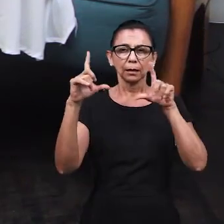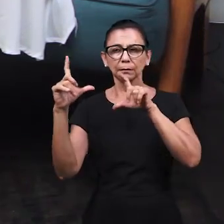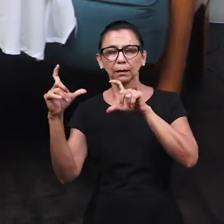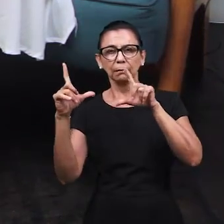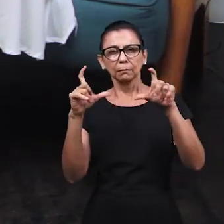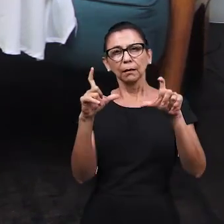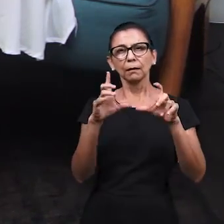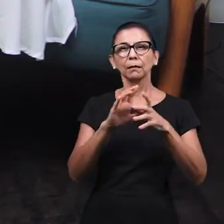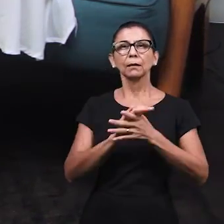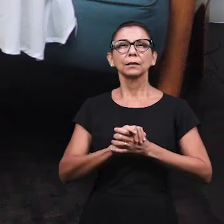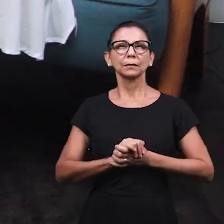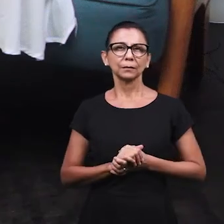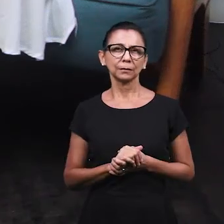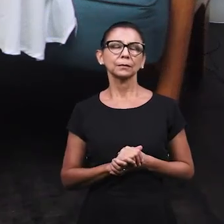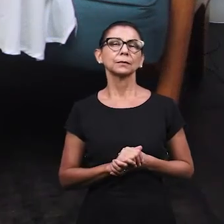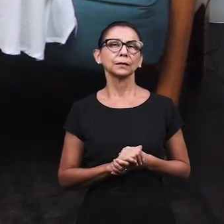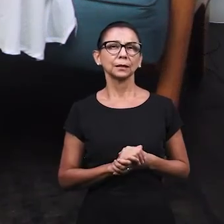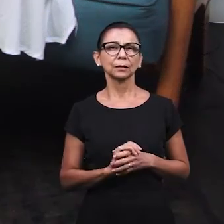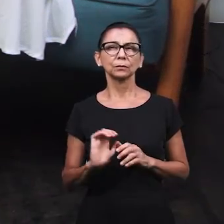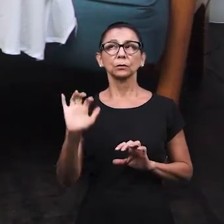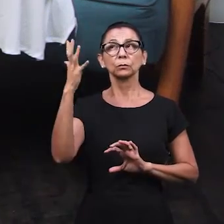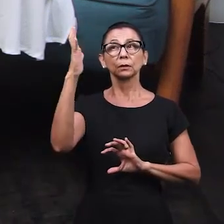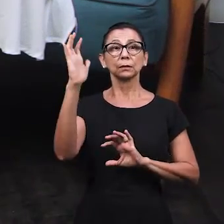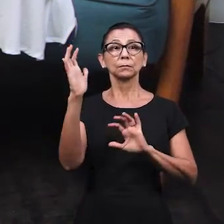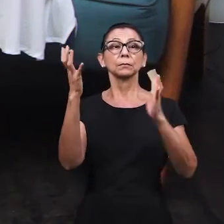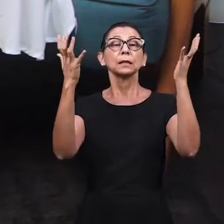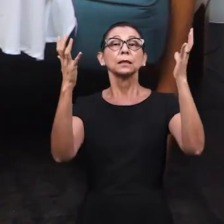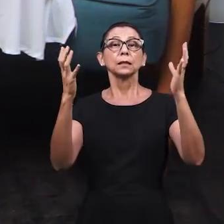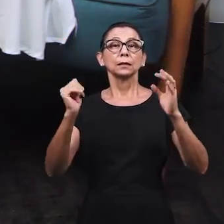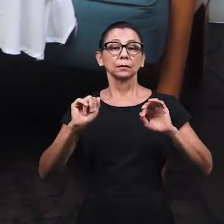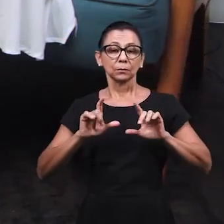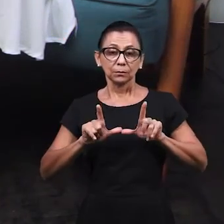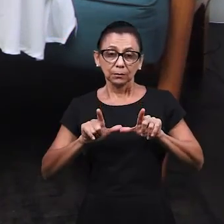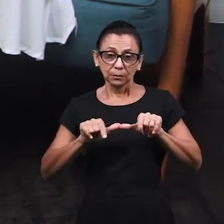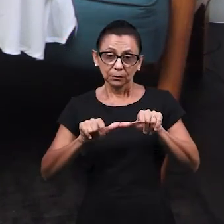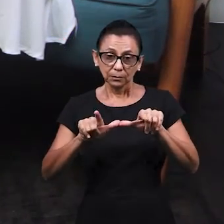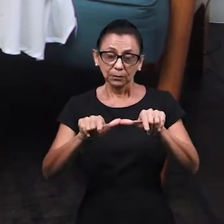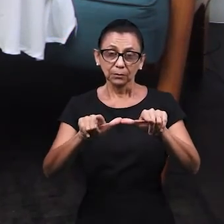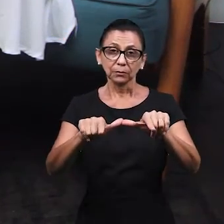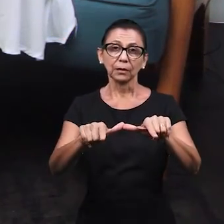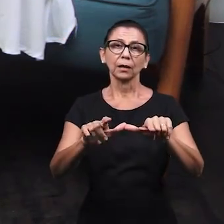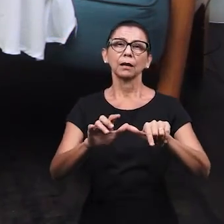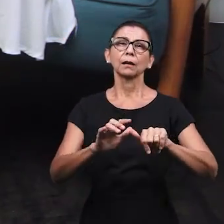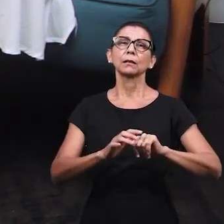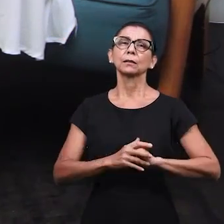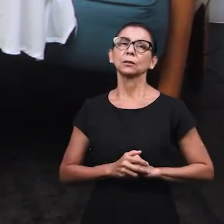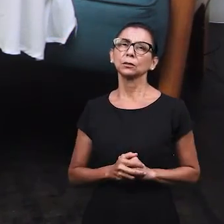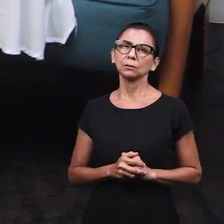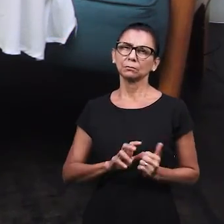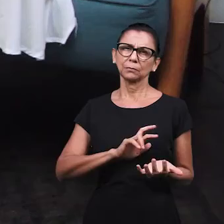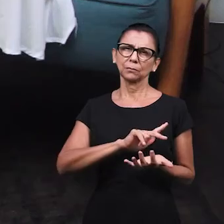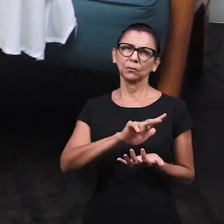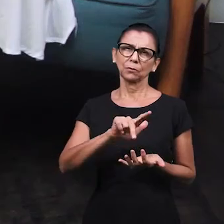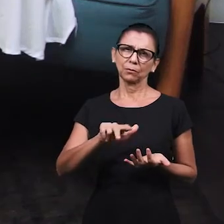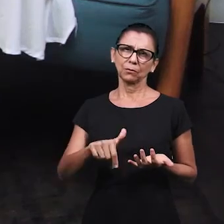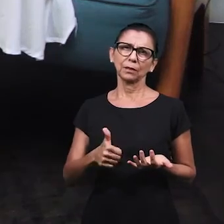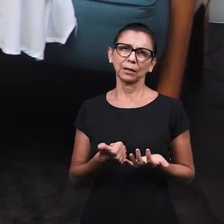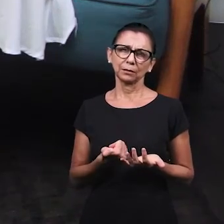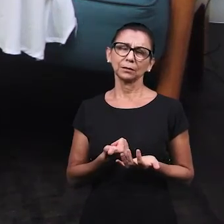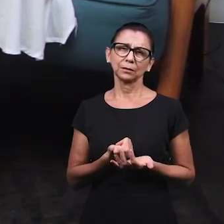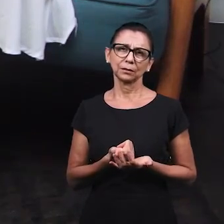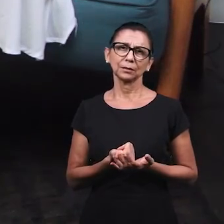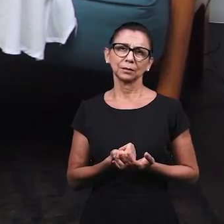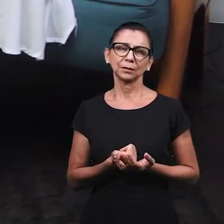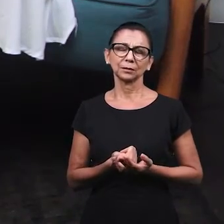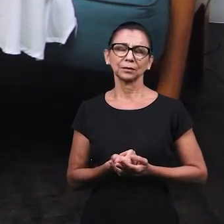de registros, né? do evento, da viagem, das situações pelas quais nós passamos.